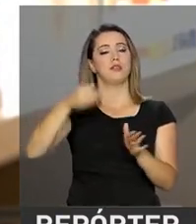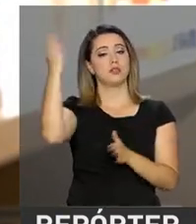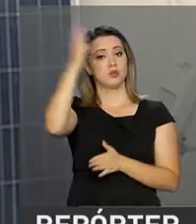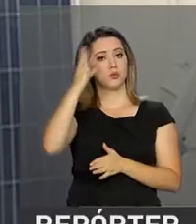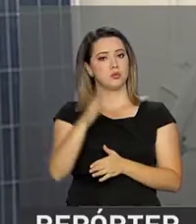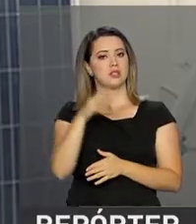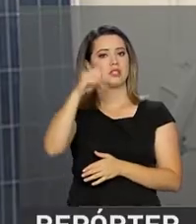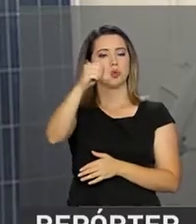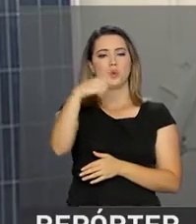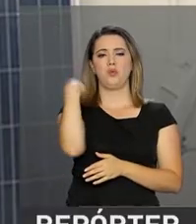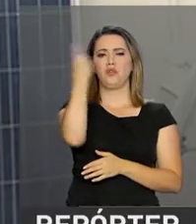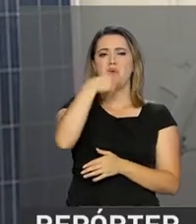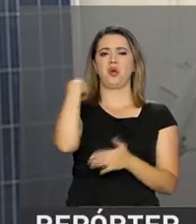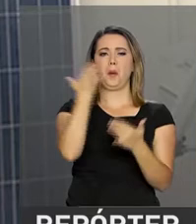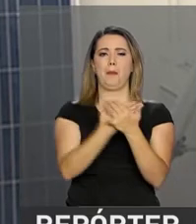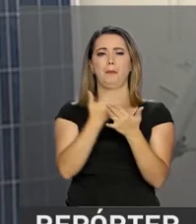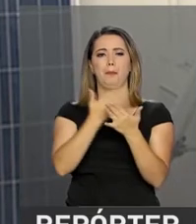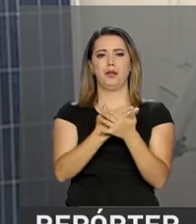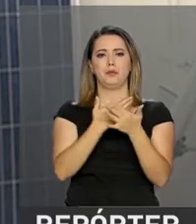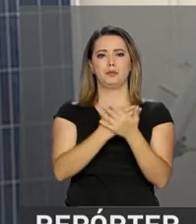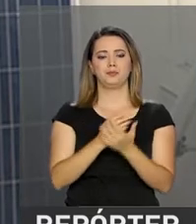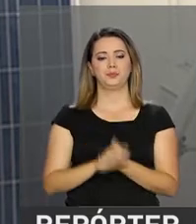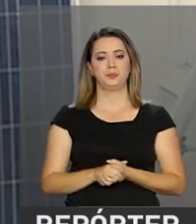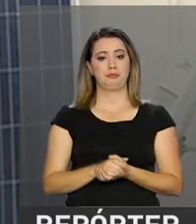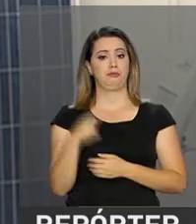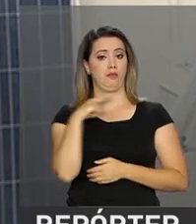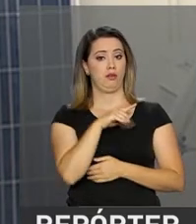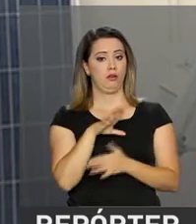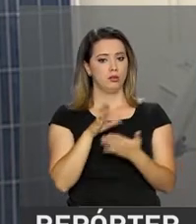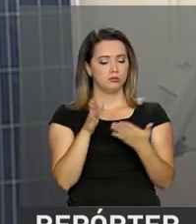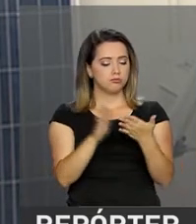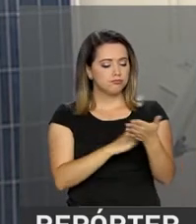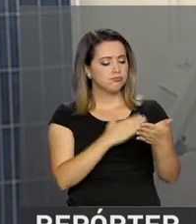dia. Eu peguei alguns livros de